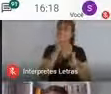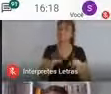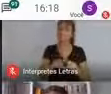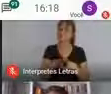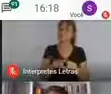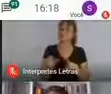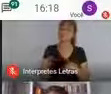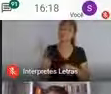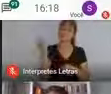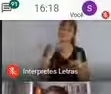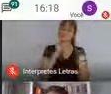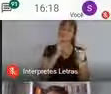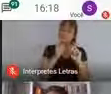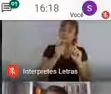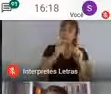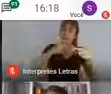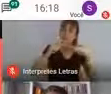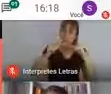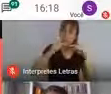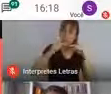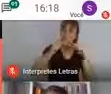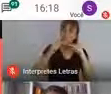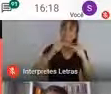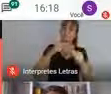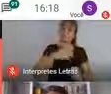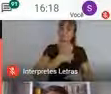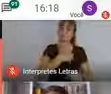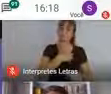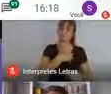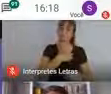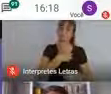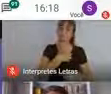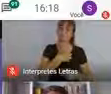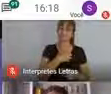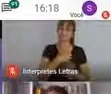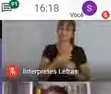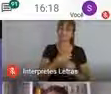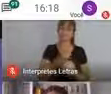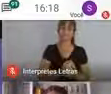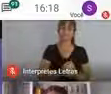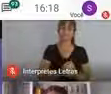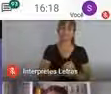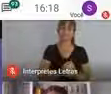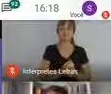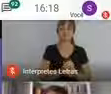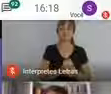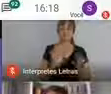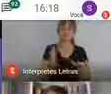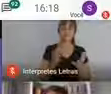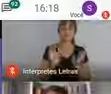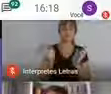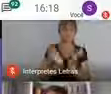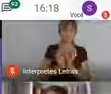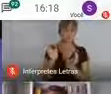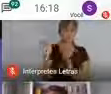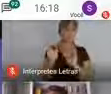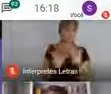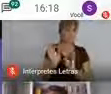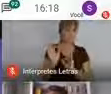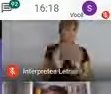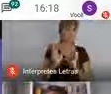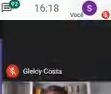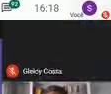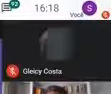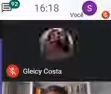tão político e tão significativo que foi, né, essa organização desses eventos ao longo de julho e